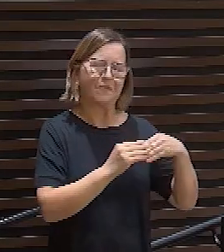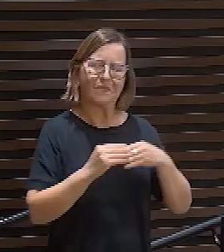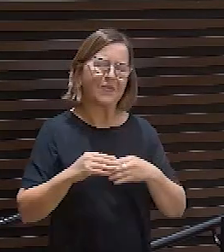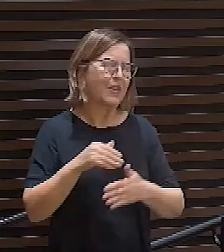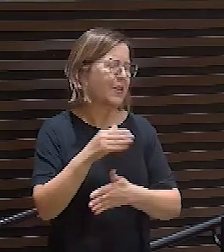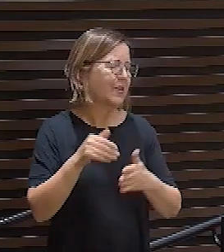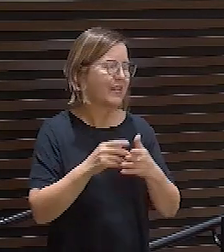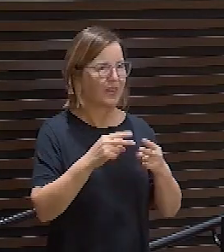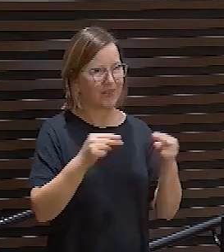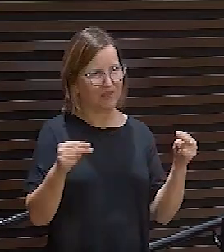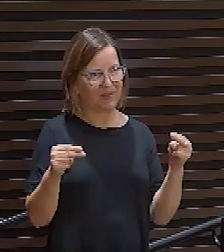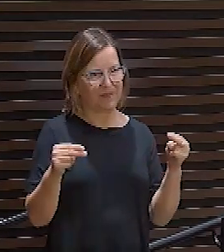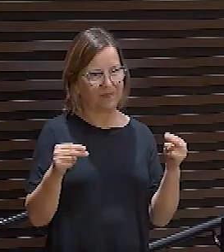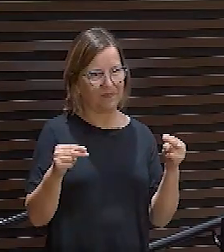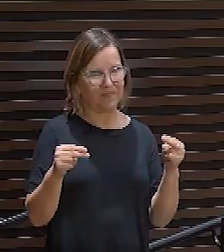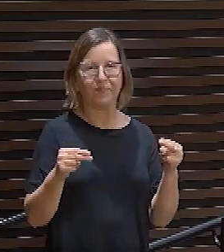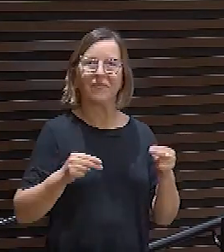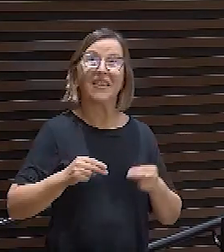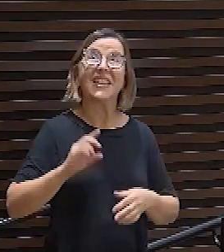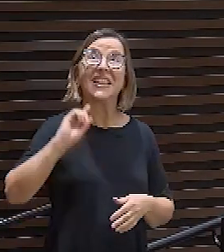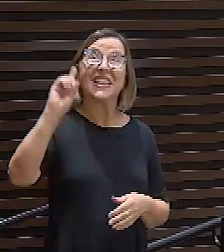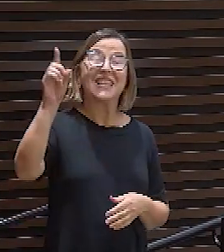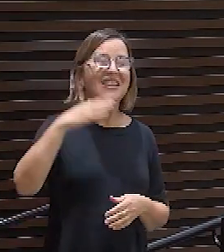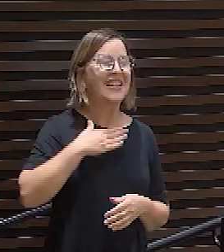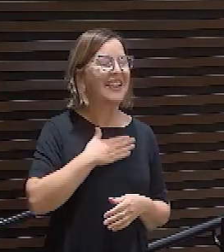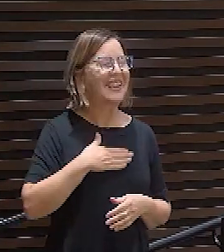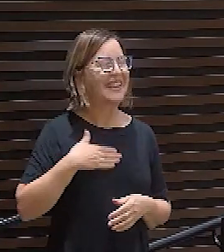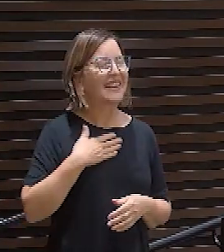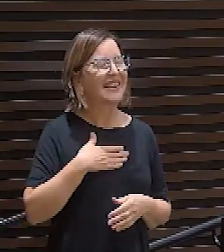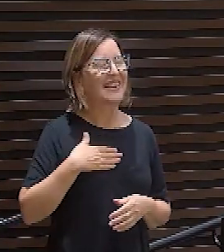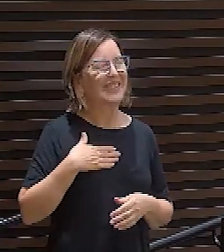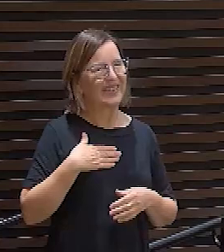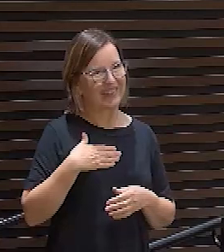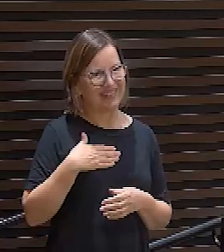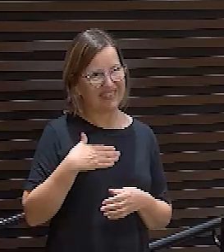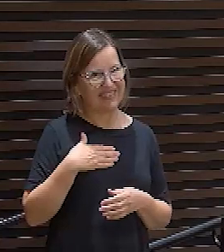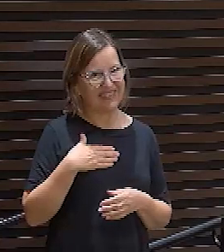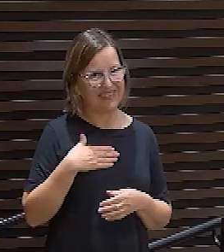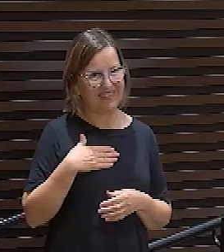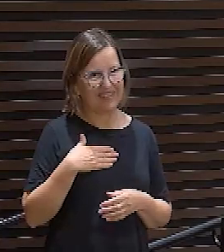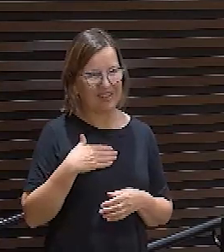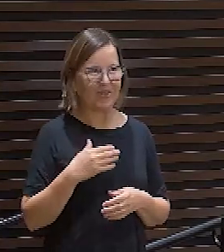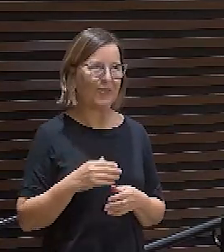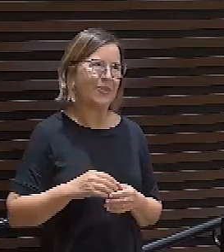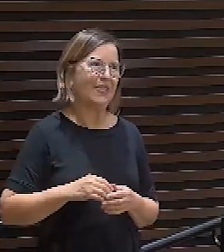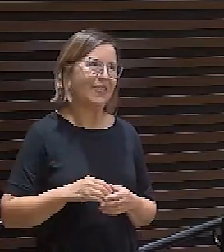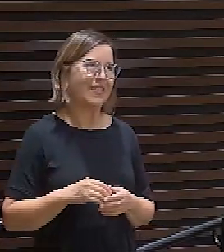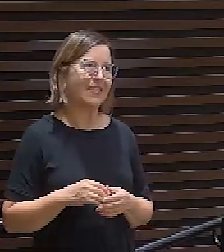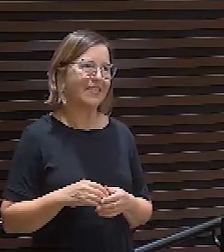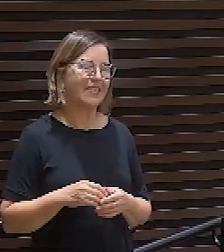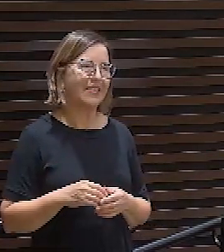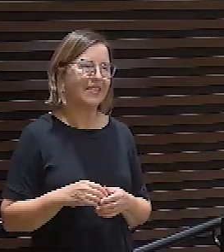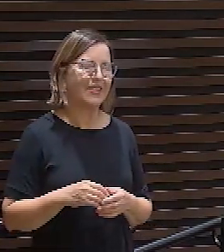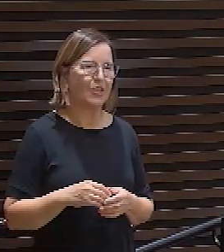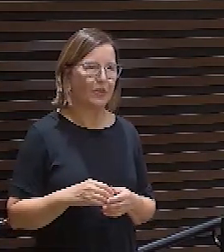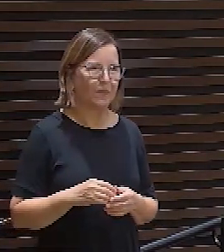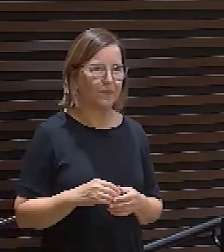Foi do agrado de Deus, Deus se agradou, Ele se satisfez de fazer isso na plenitude do teu Filho, Ele deu tudo isso para o